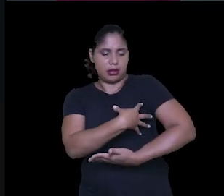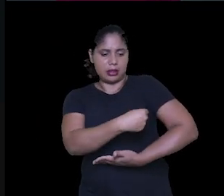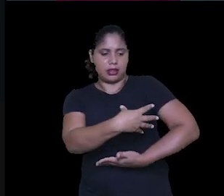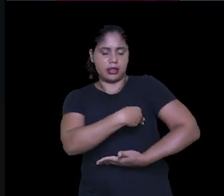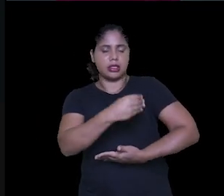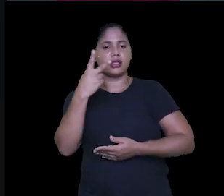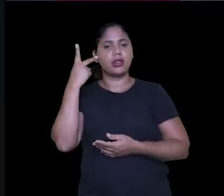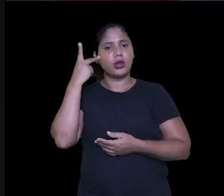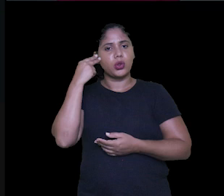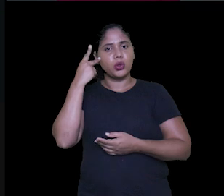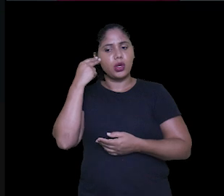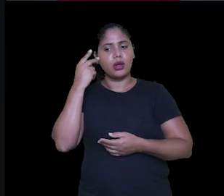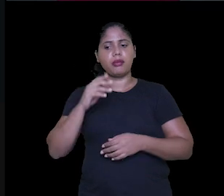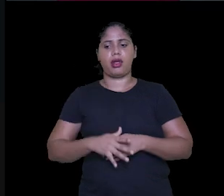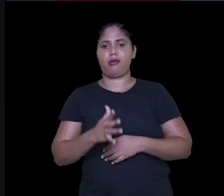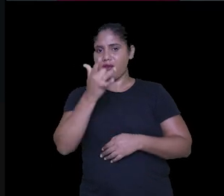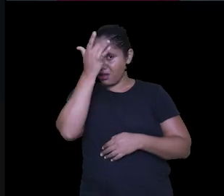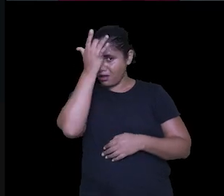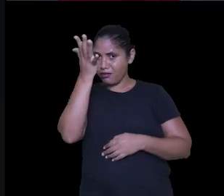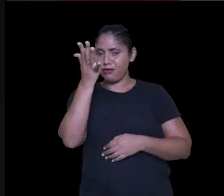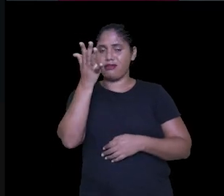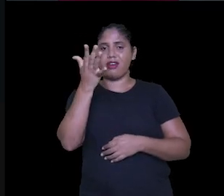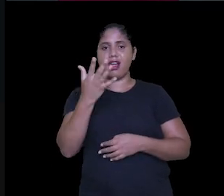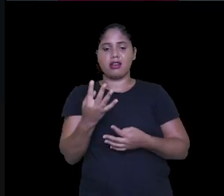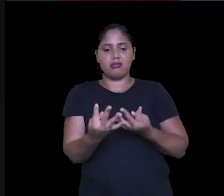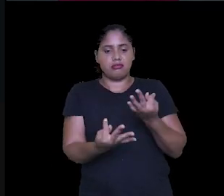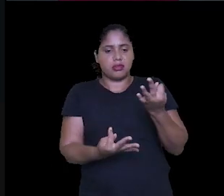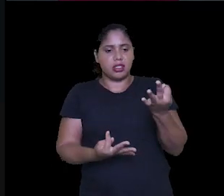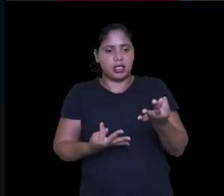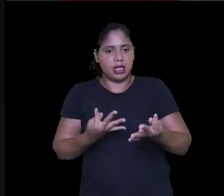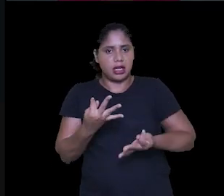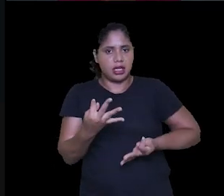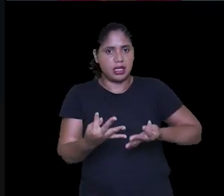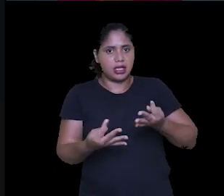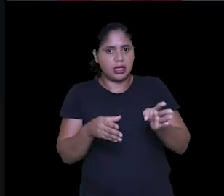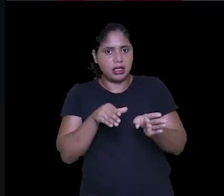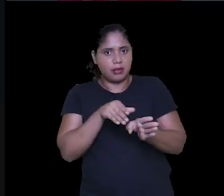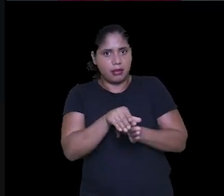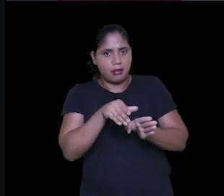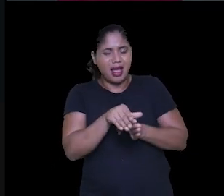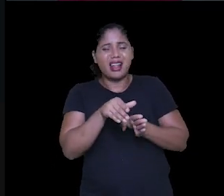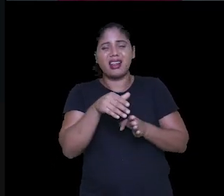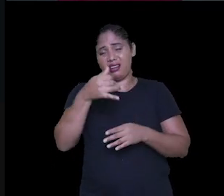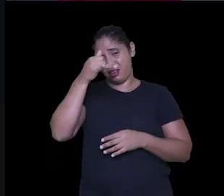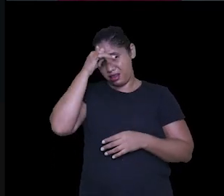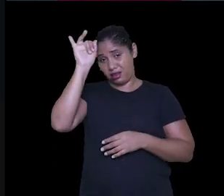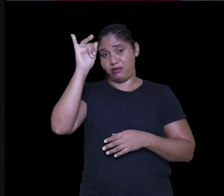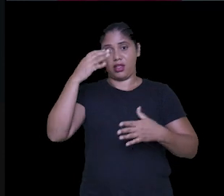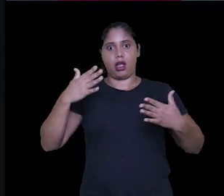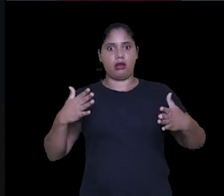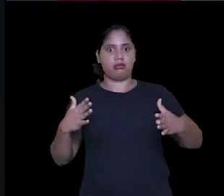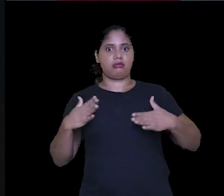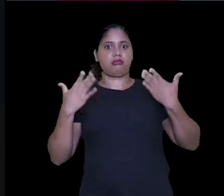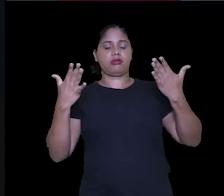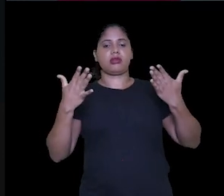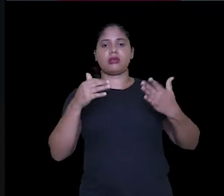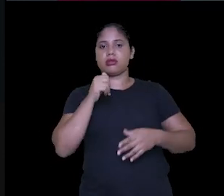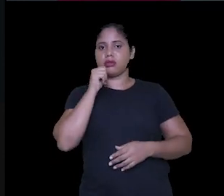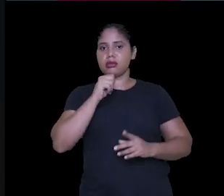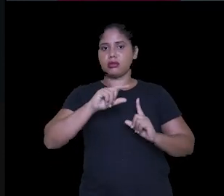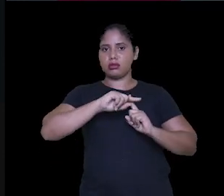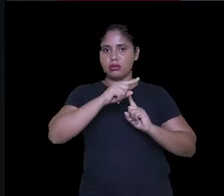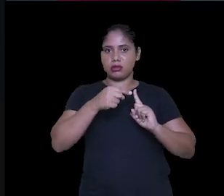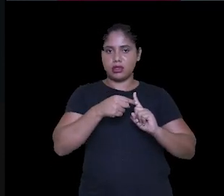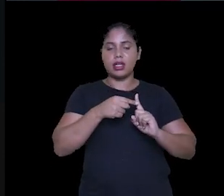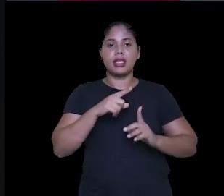alças largas e firmes, aplicar compressas frias nos quadrantes da mama, não usar compressas